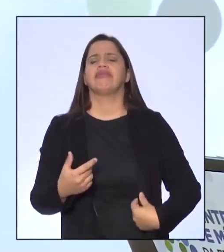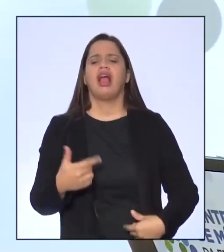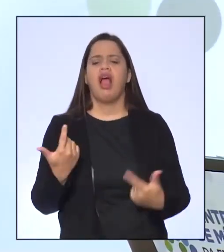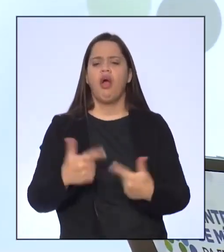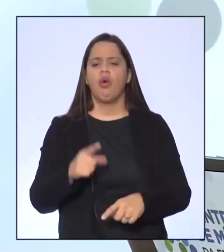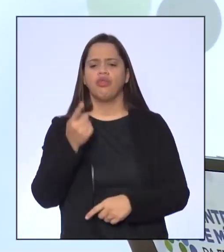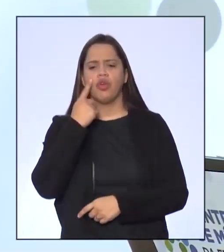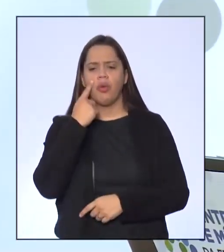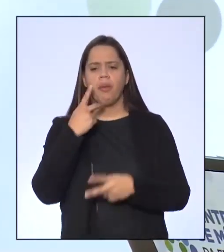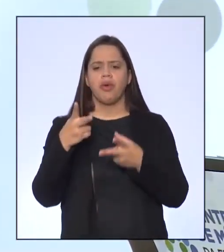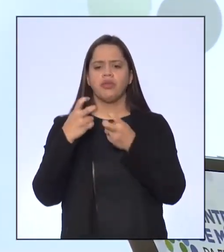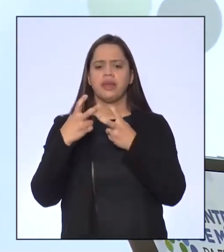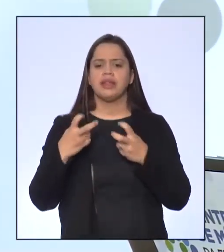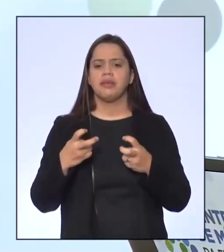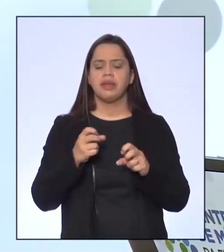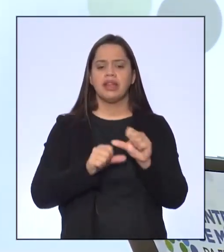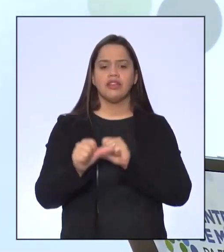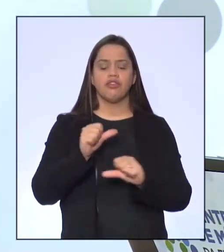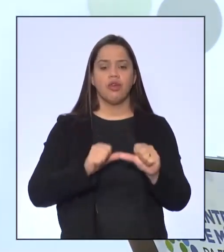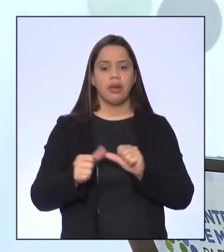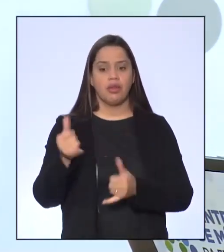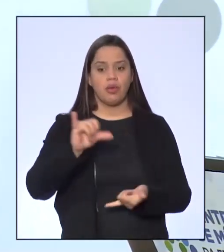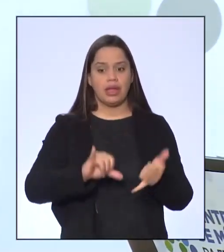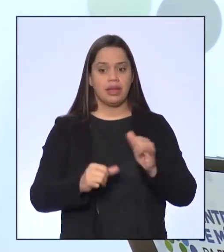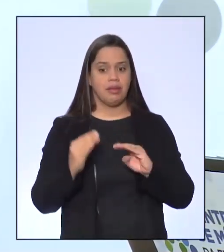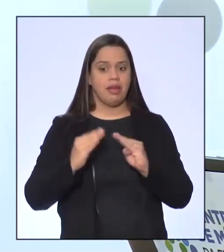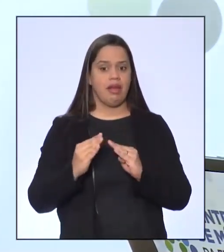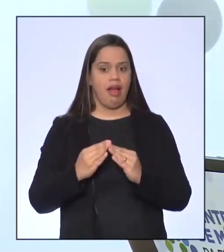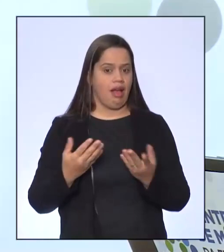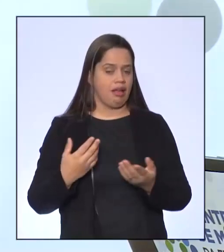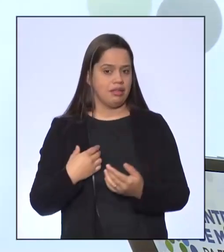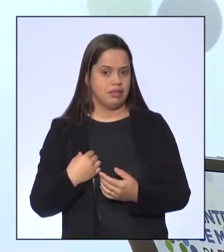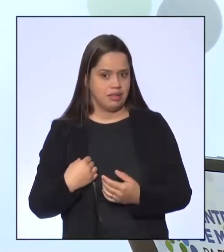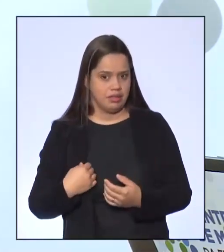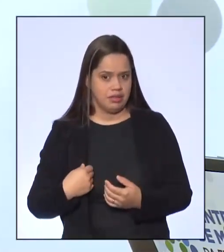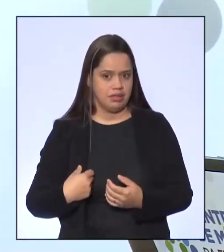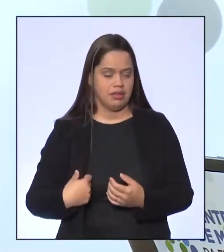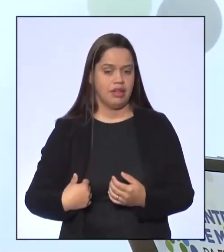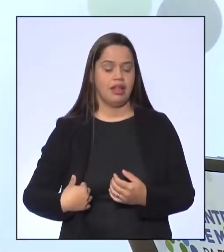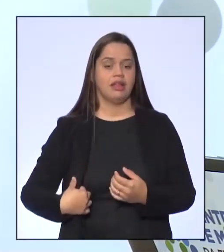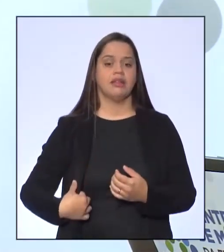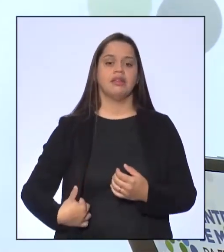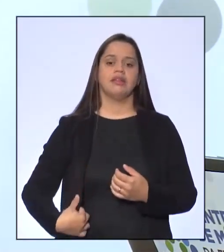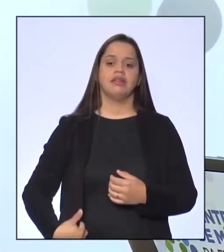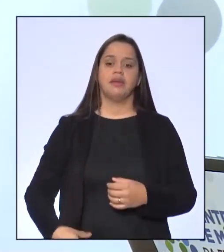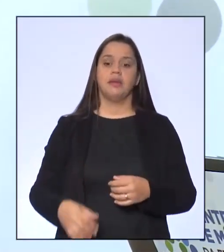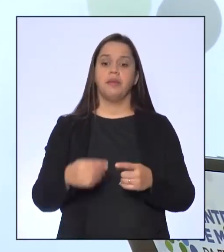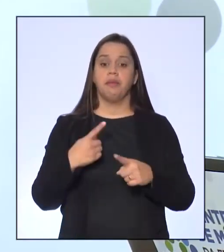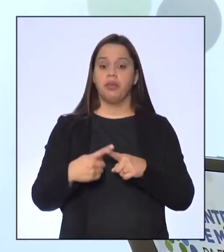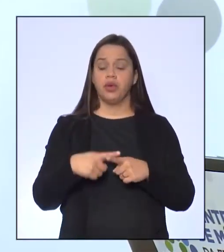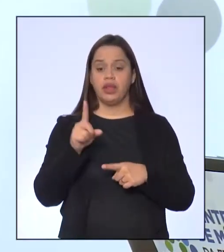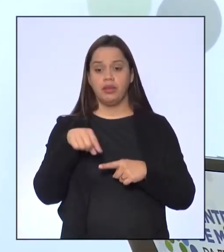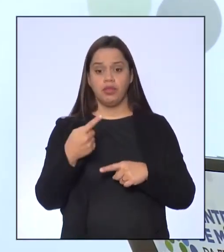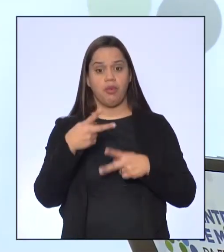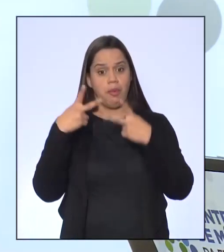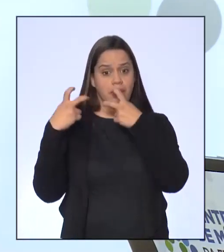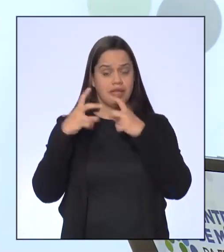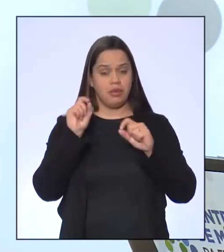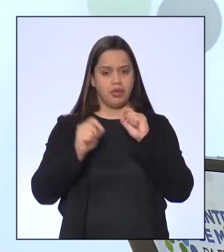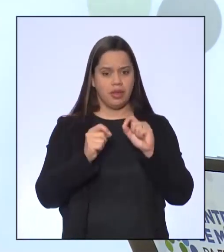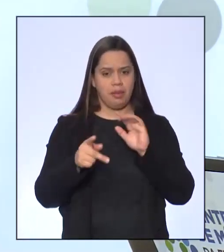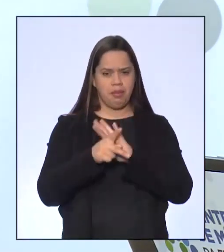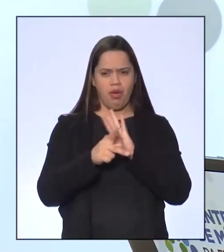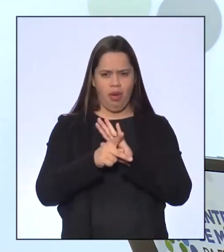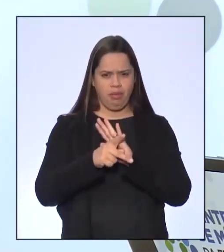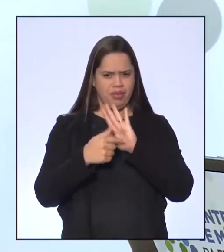químicas em casa, né? Depois que a gente sair do confinamento, vocês vão perceber essas transformações que eu vou tentar demonstrar hoje